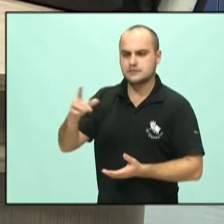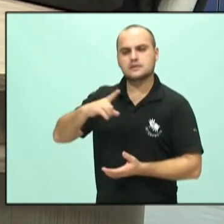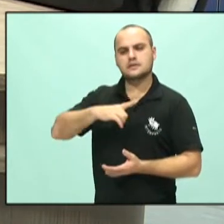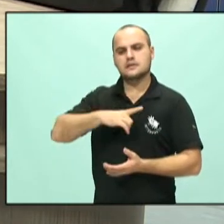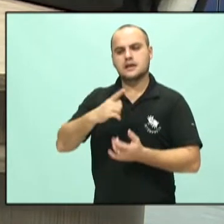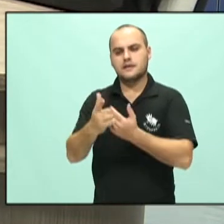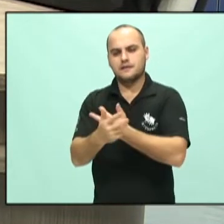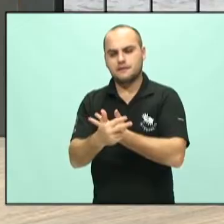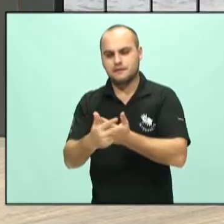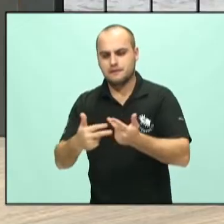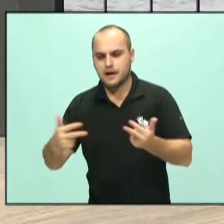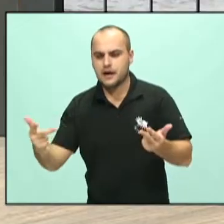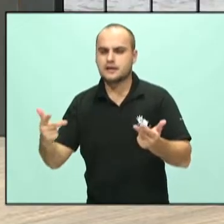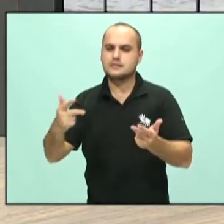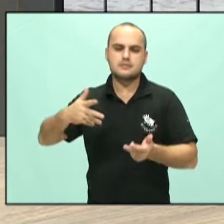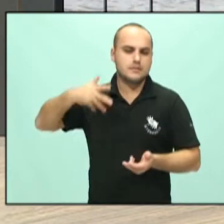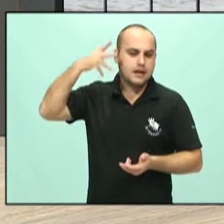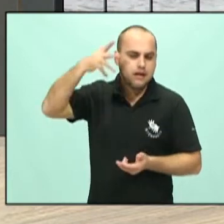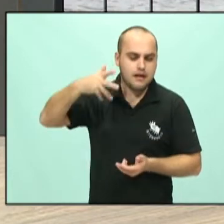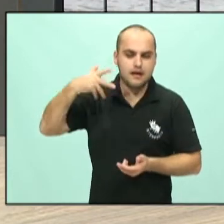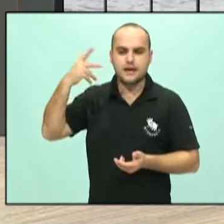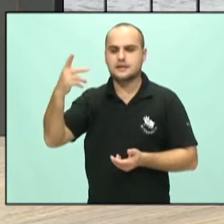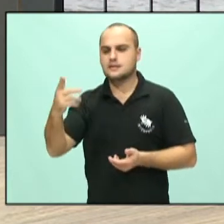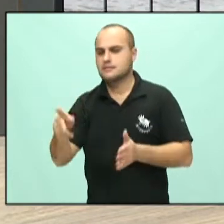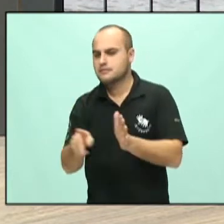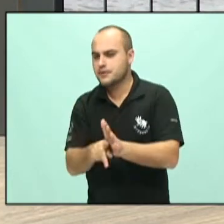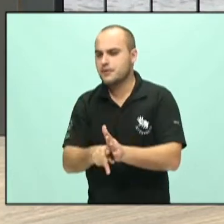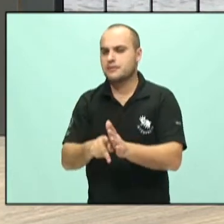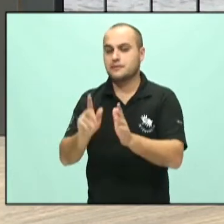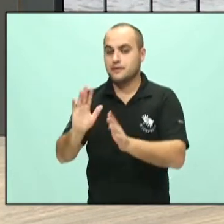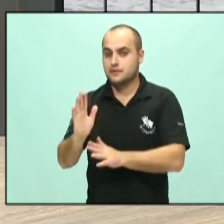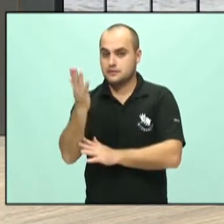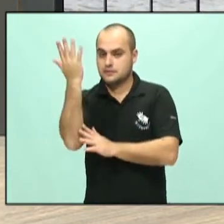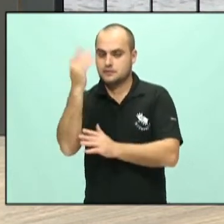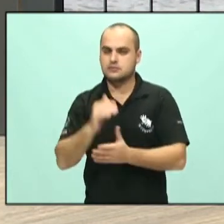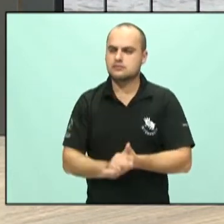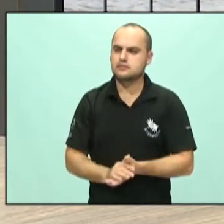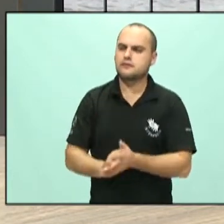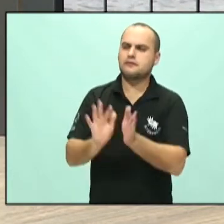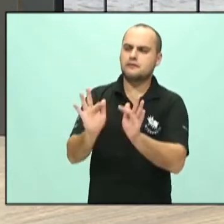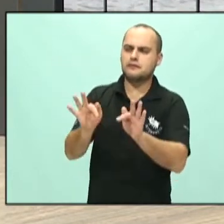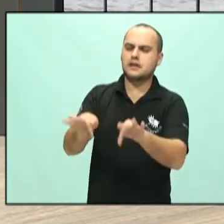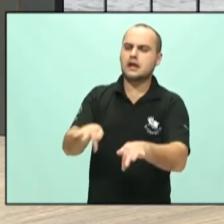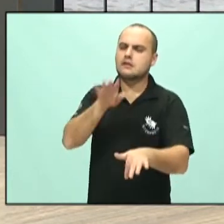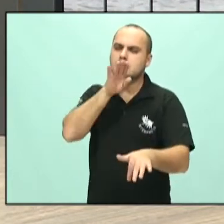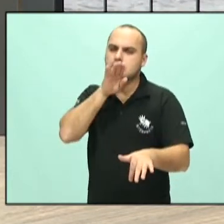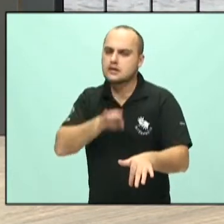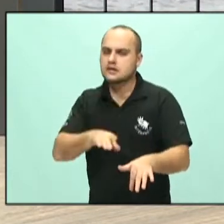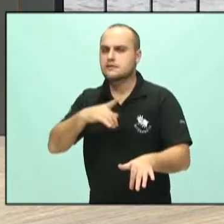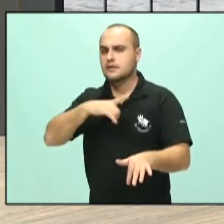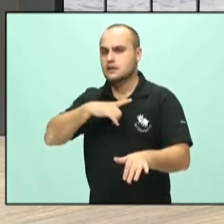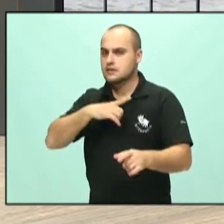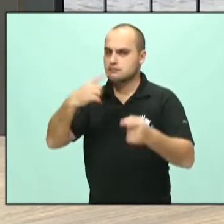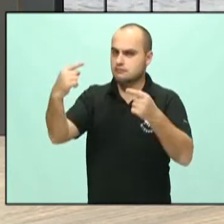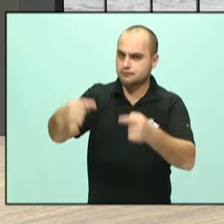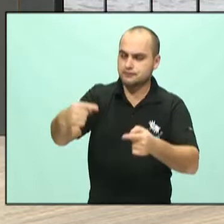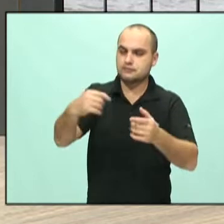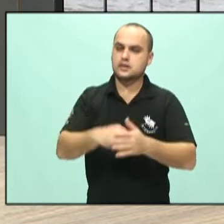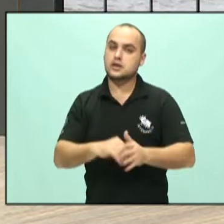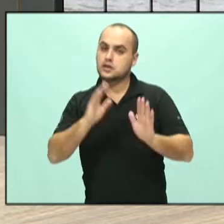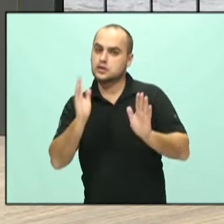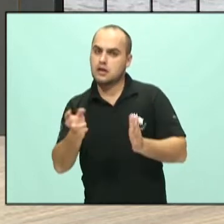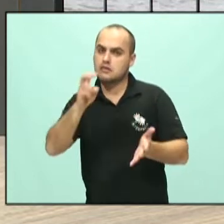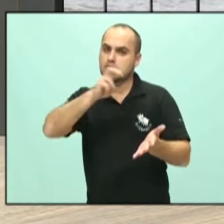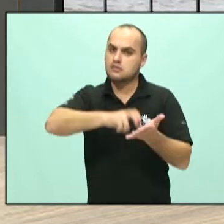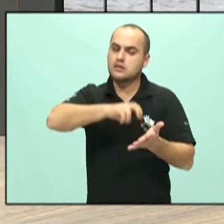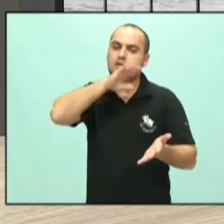que vão estar acontecendo durante esse período, né? A mostra competitiva vai ocorrer ali no final da tarde, enquanto pela manhã e à tarde ali a gente vai ficar com as palestras